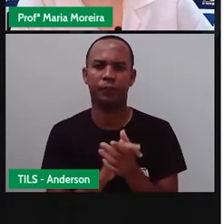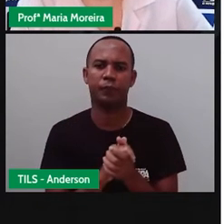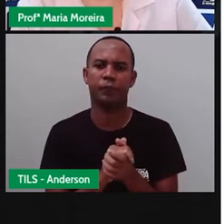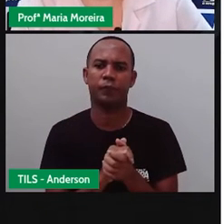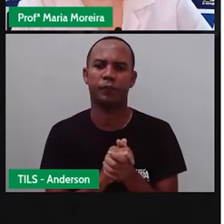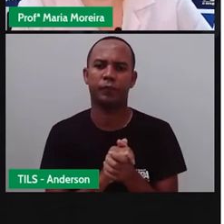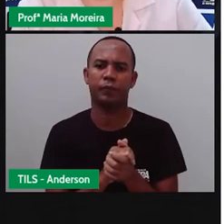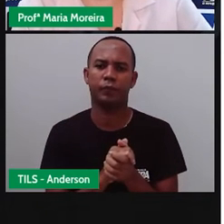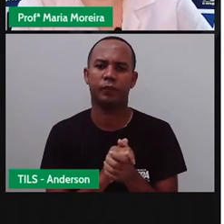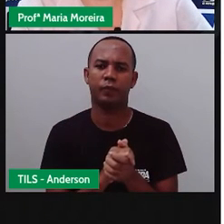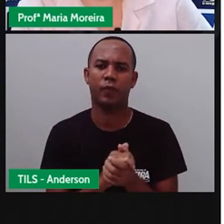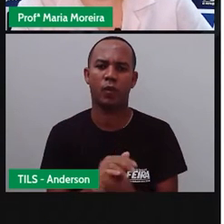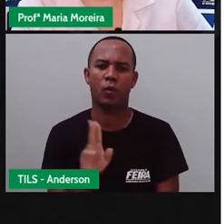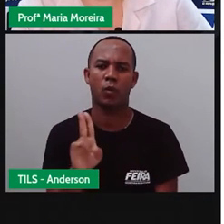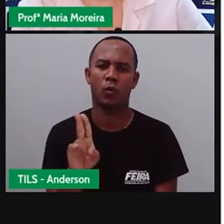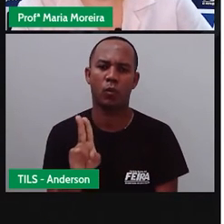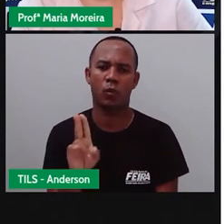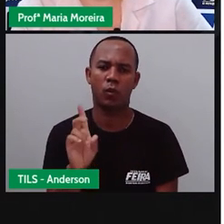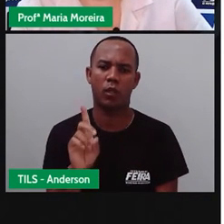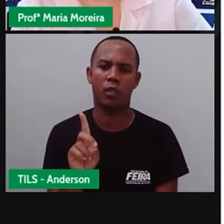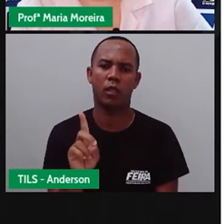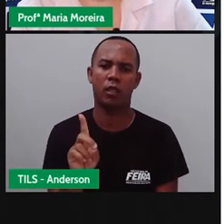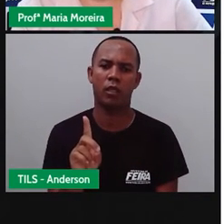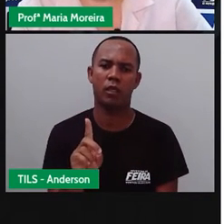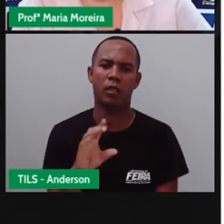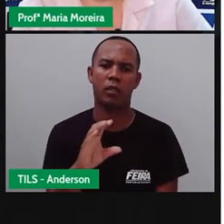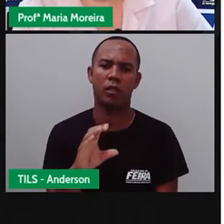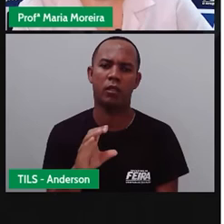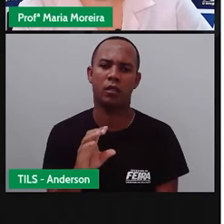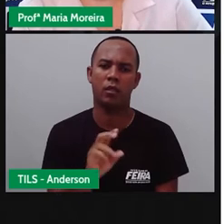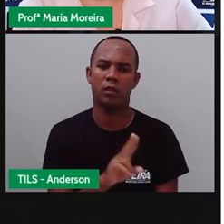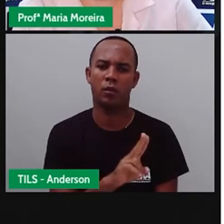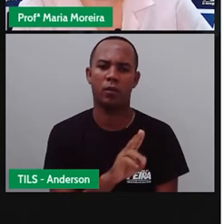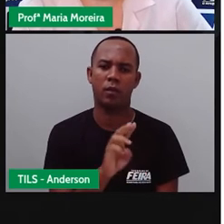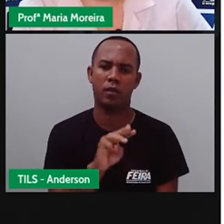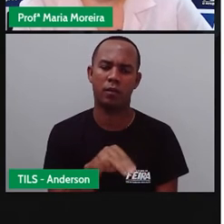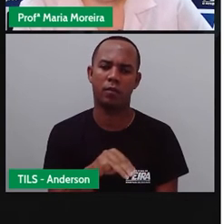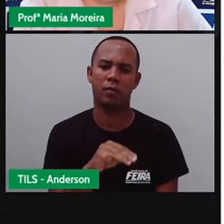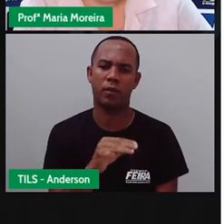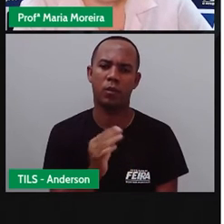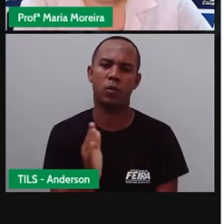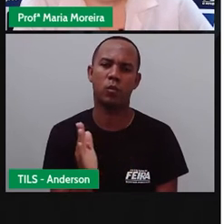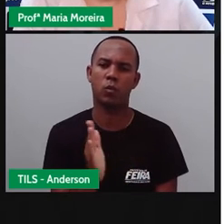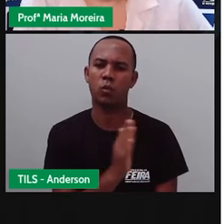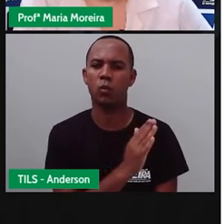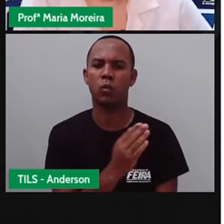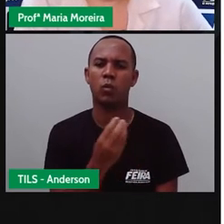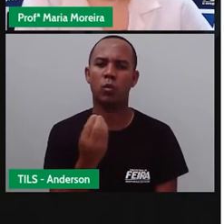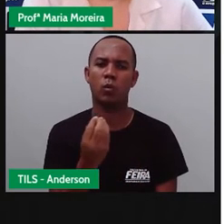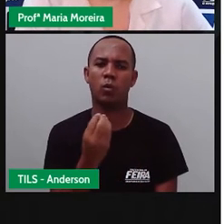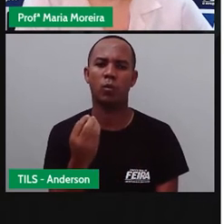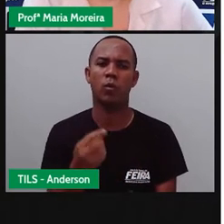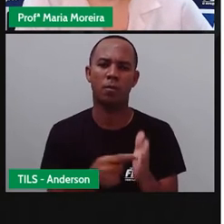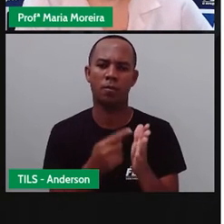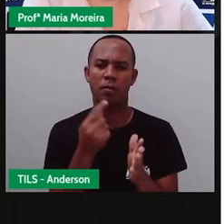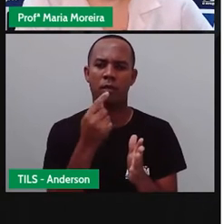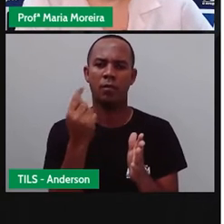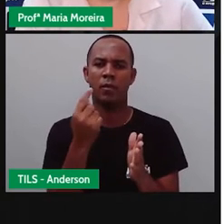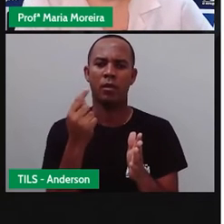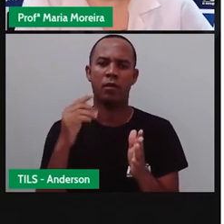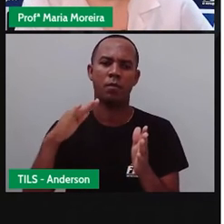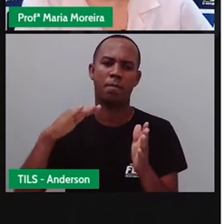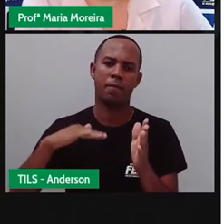né vem aqui oo desse e o m o que que é prova de trás para frente né porque o primeiro viu o